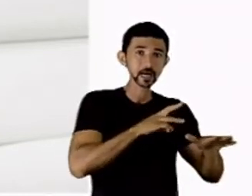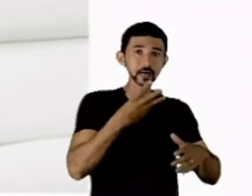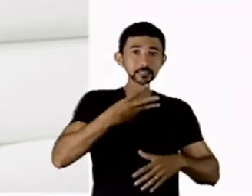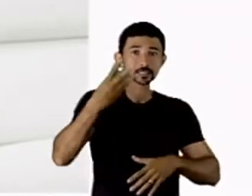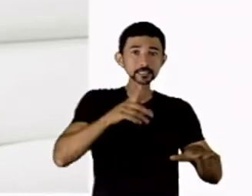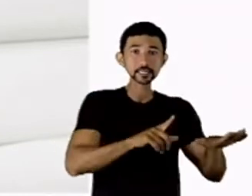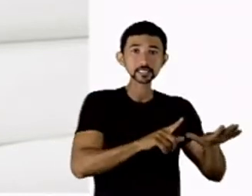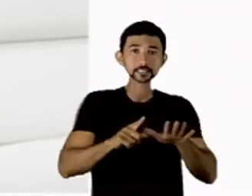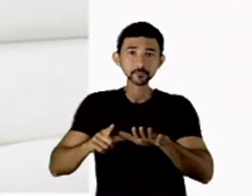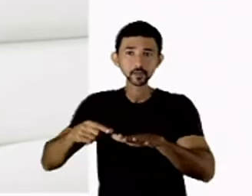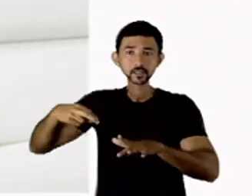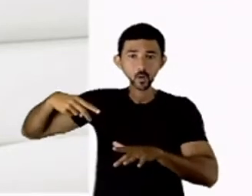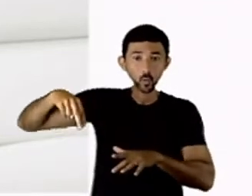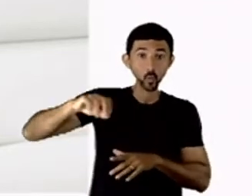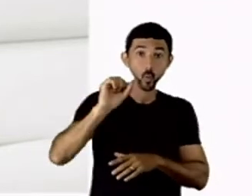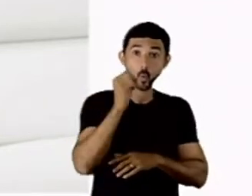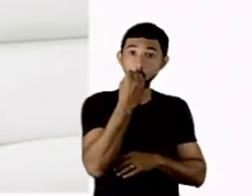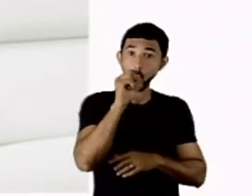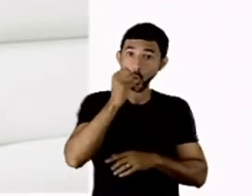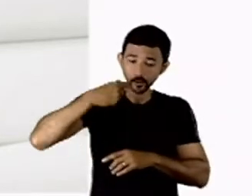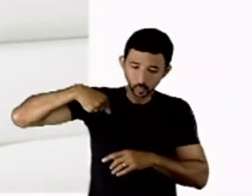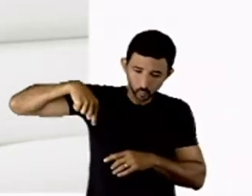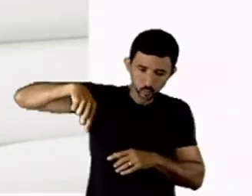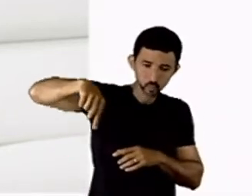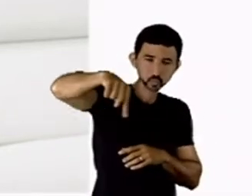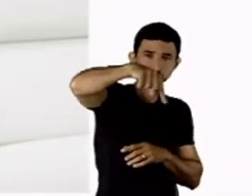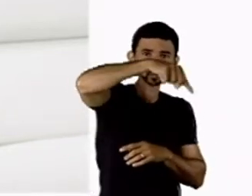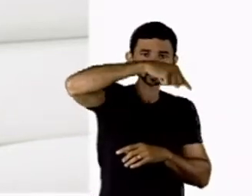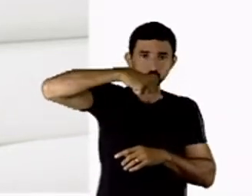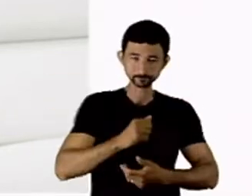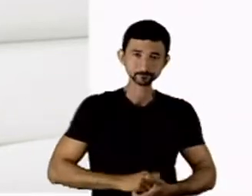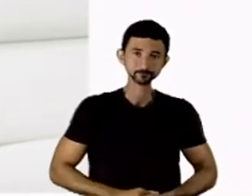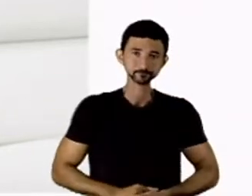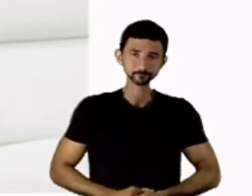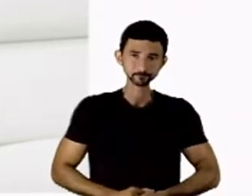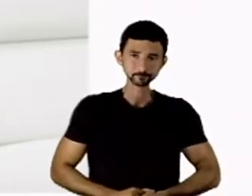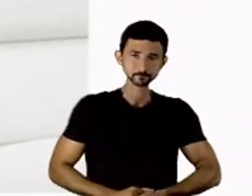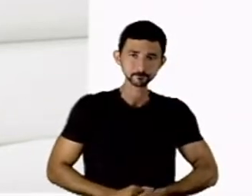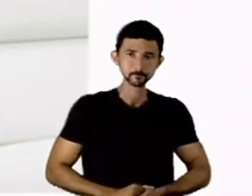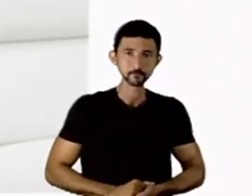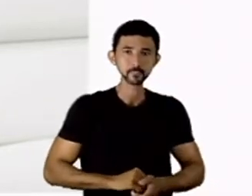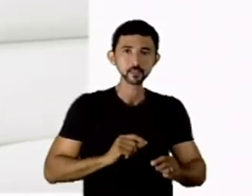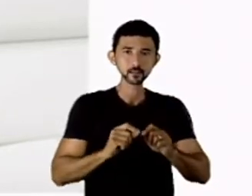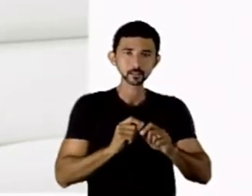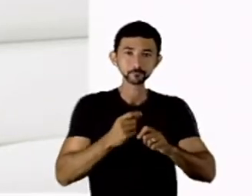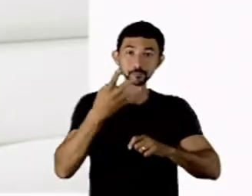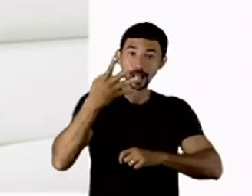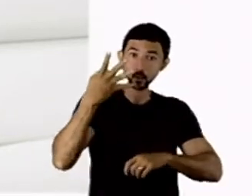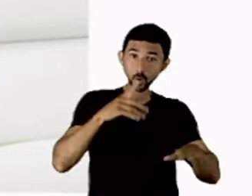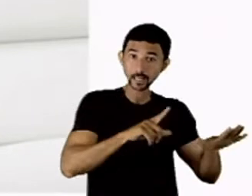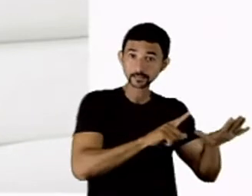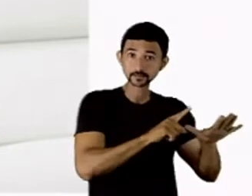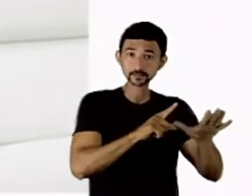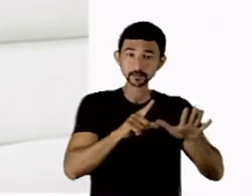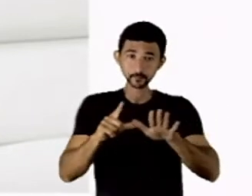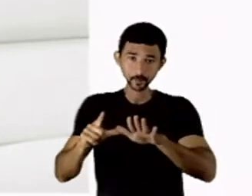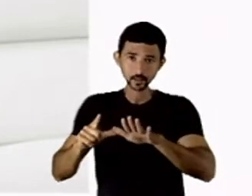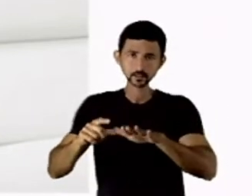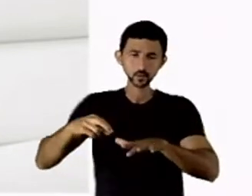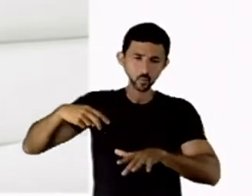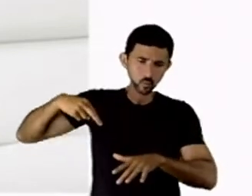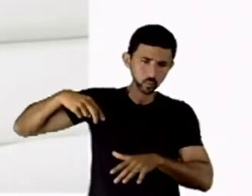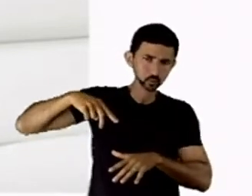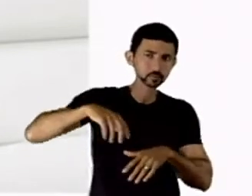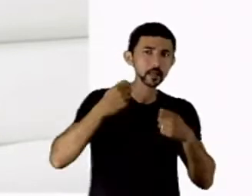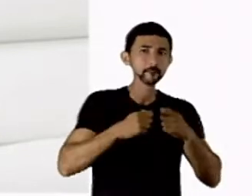Robério tem que caminhar 8 voltas ao redor da pista. Veja aqui comigo que na quarta semana, ele